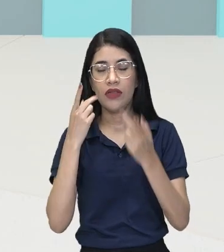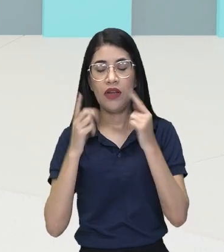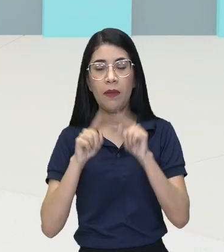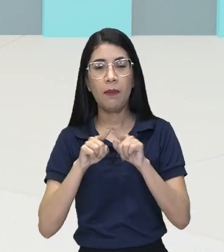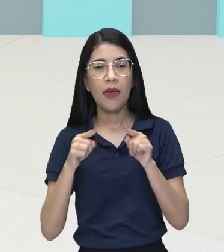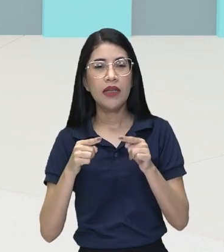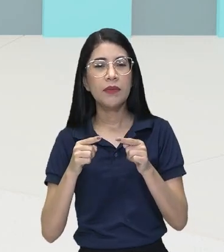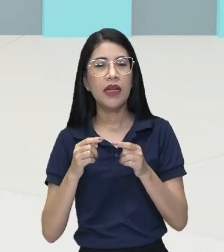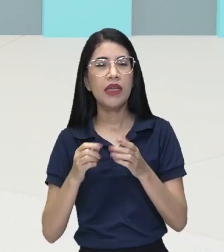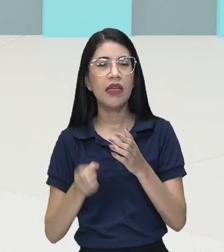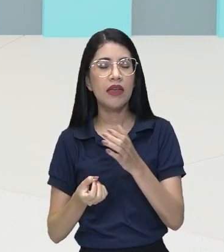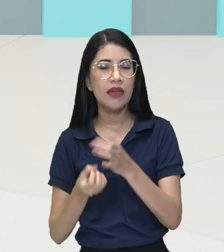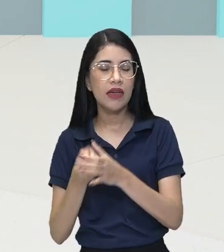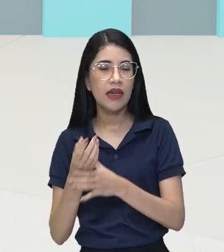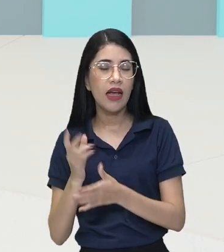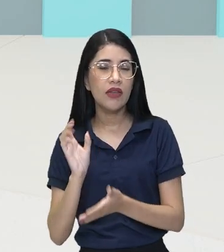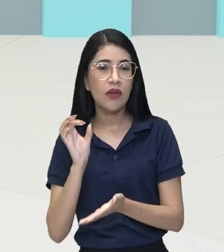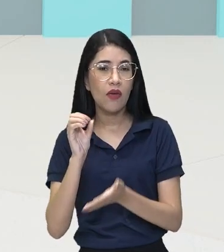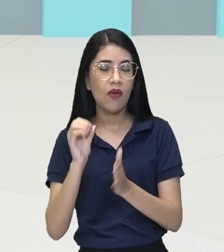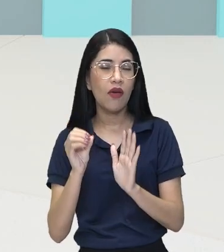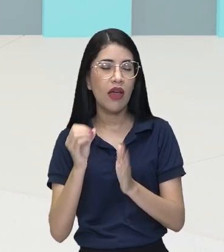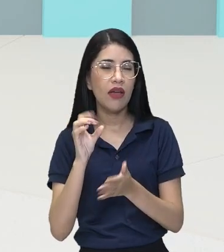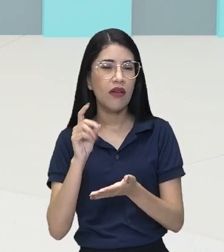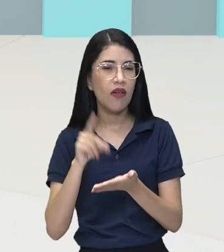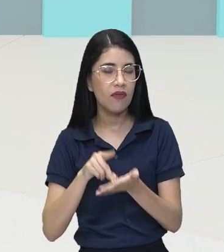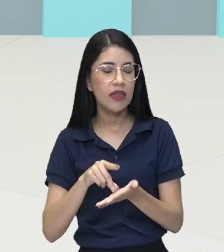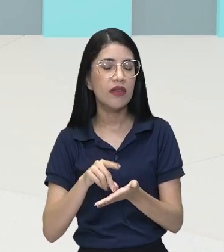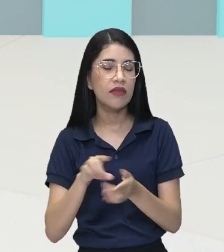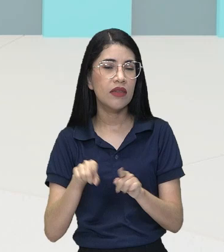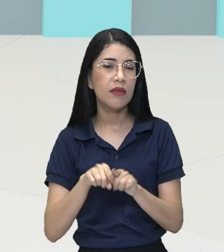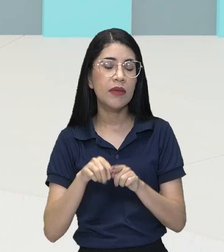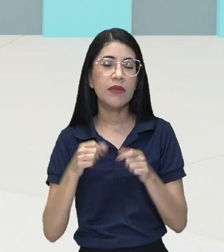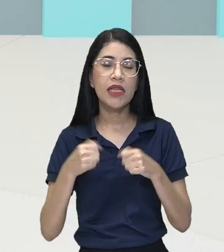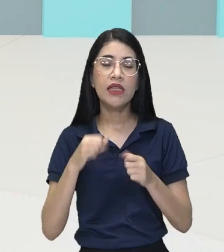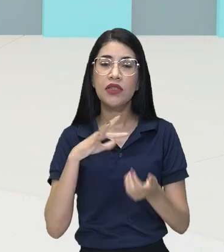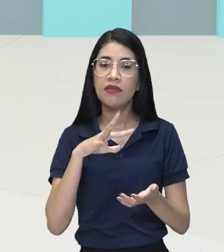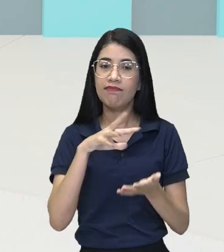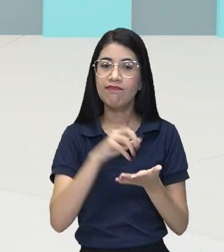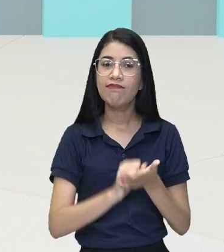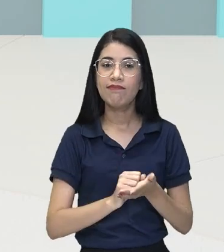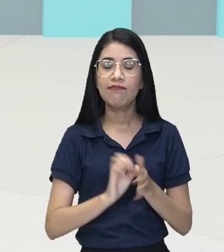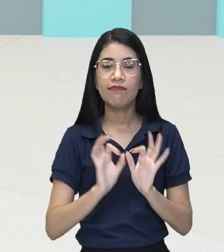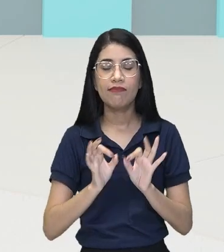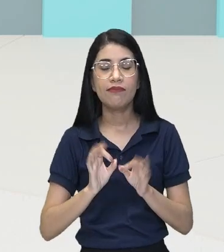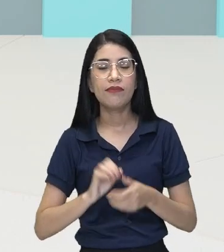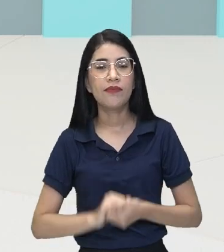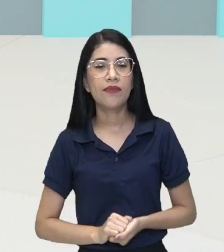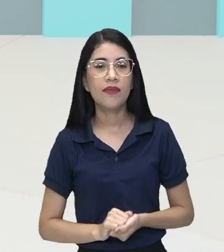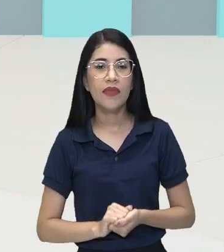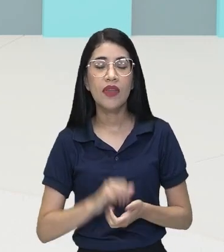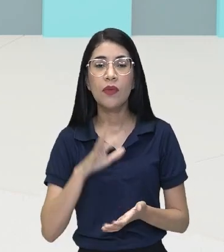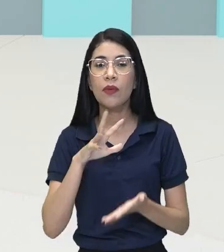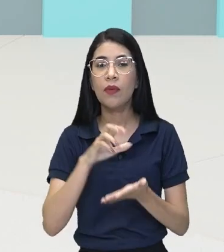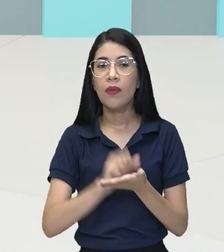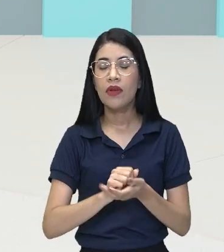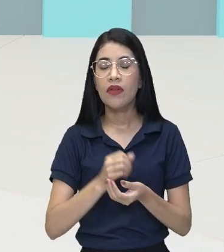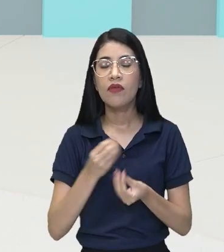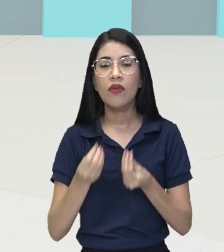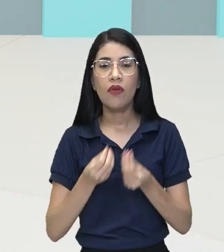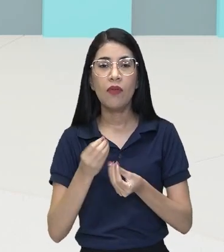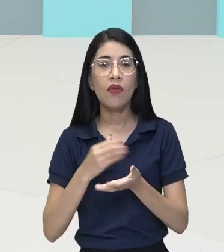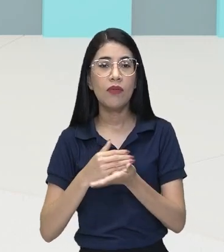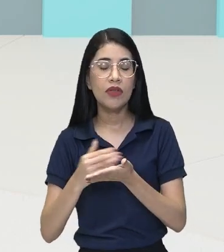para que algo seja oficializado, ele precisa de um registro, não é verdade? E esse registro foi feito na